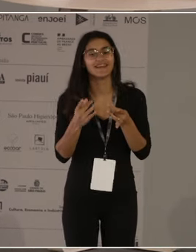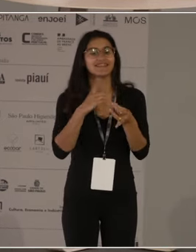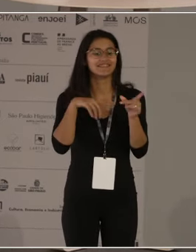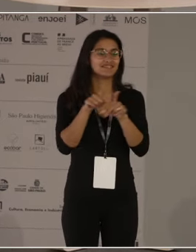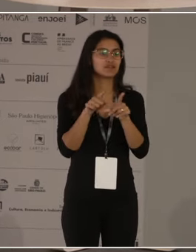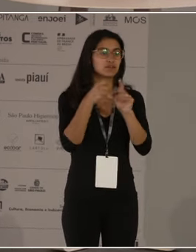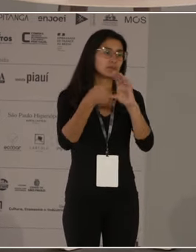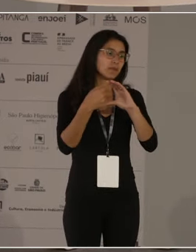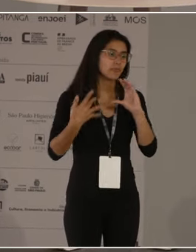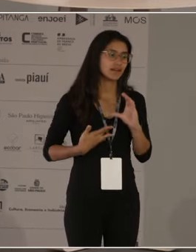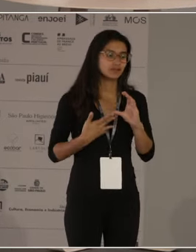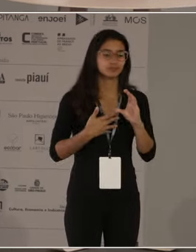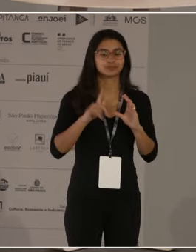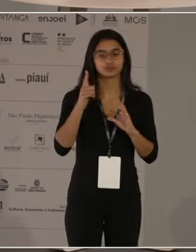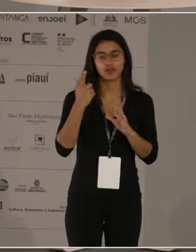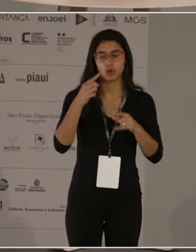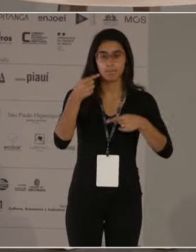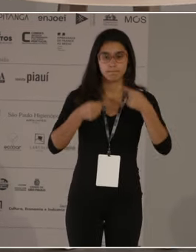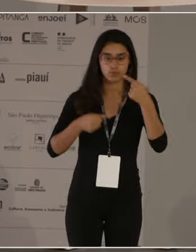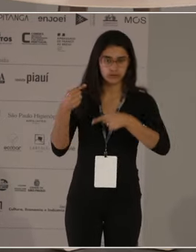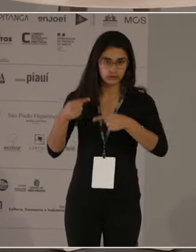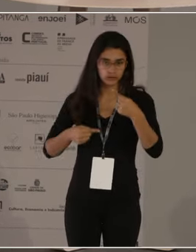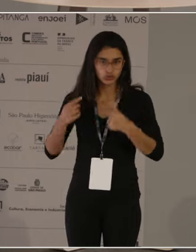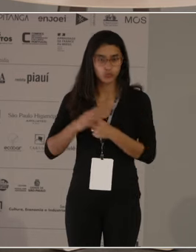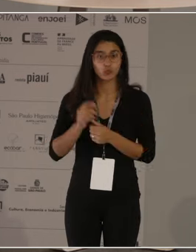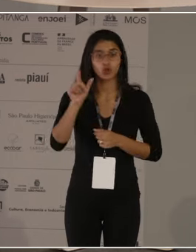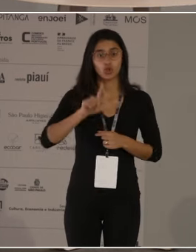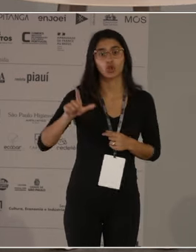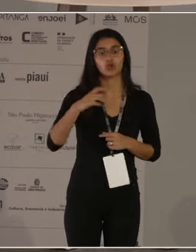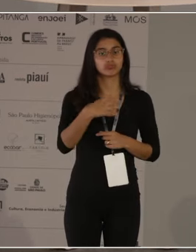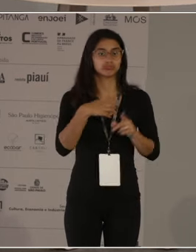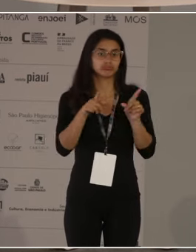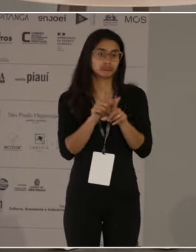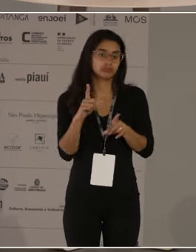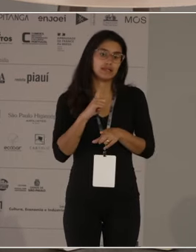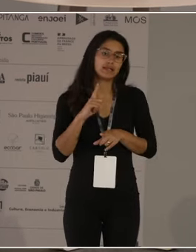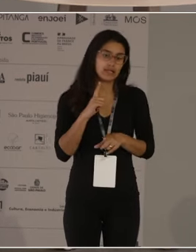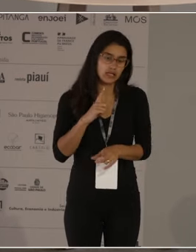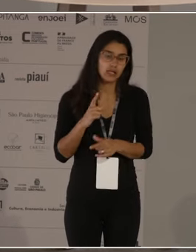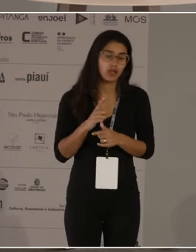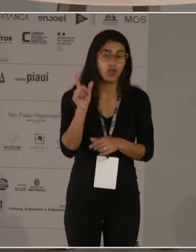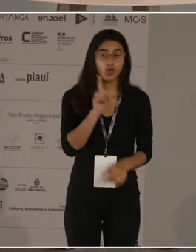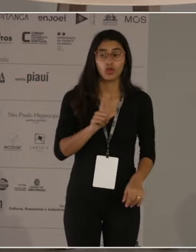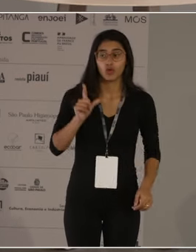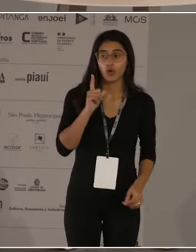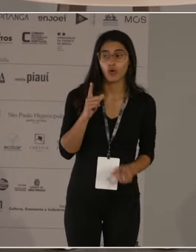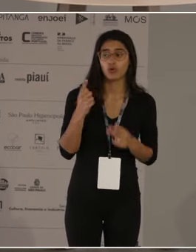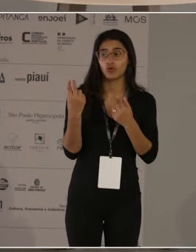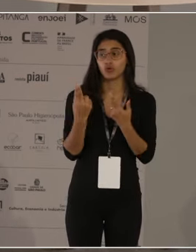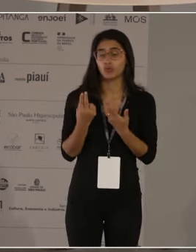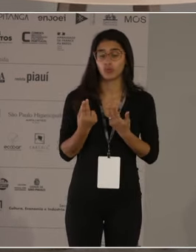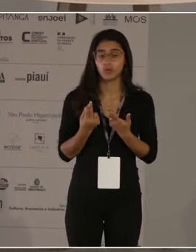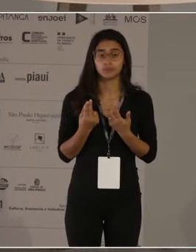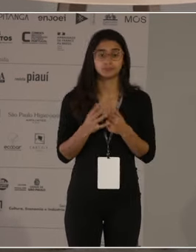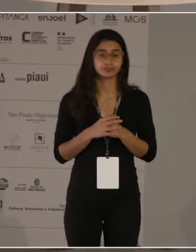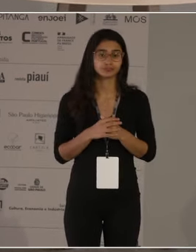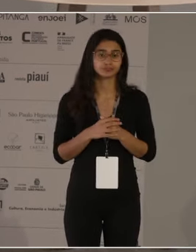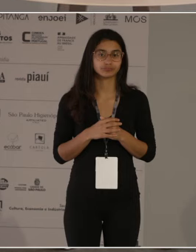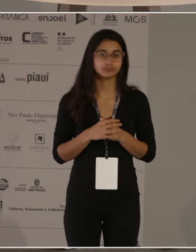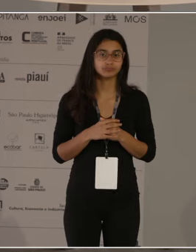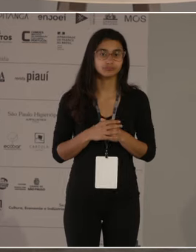esses aspectos geopolíticos, e claro, isso me toca, tem uma coisa, né? Claro, ao mesmo tempo,